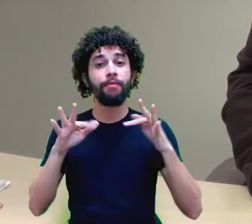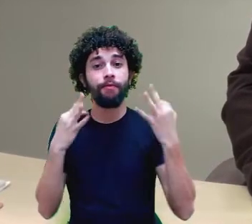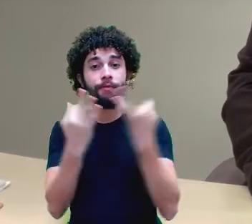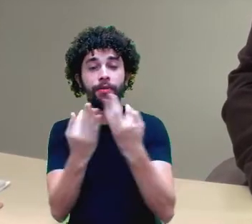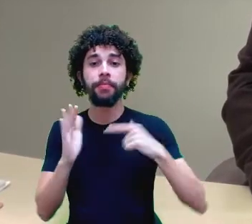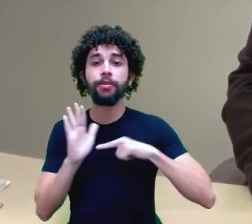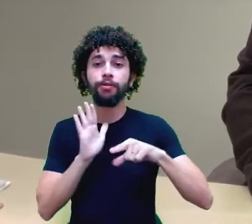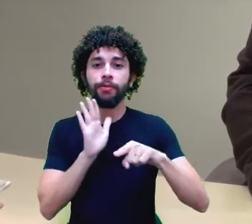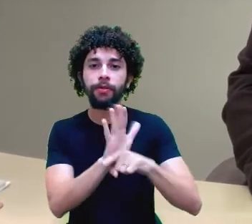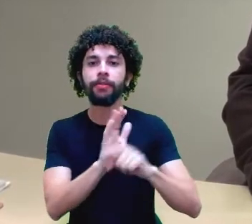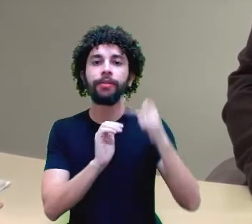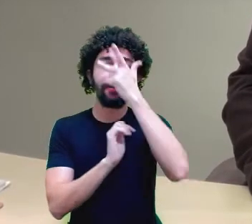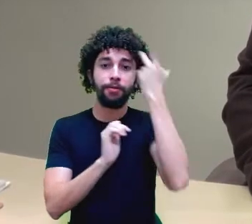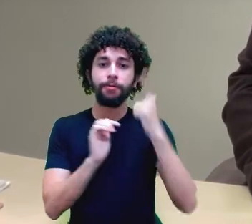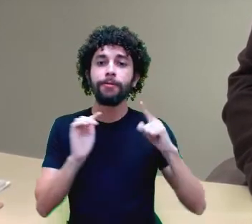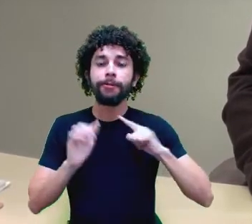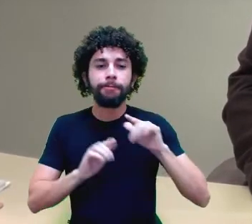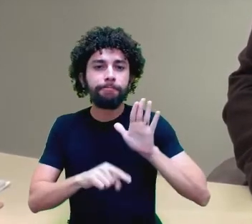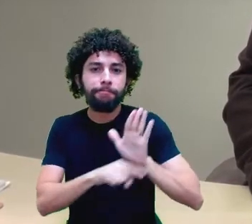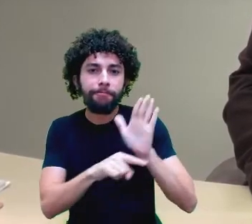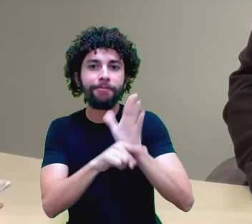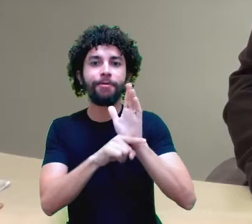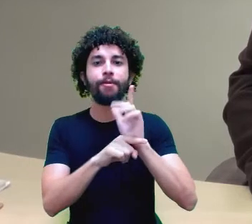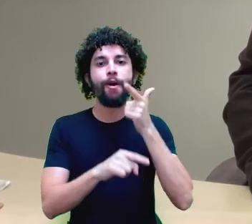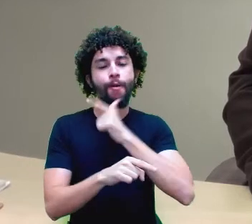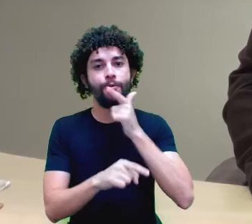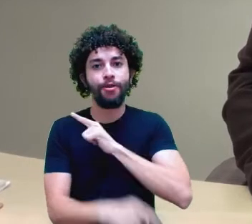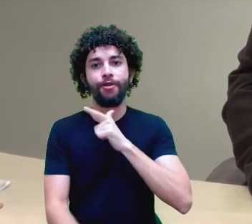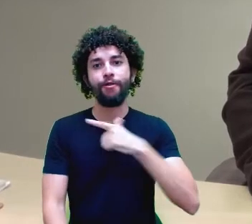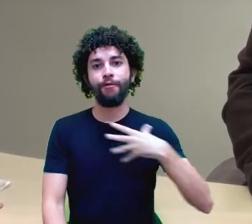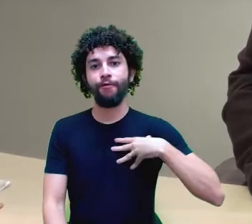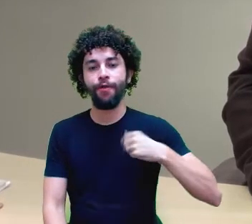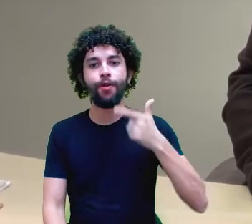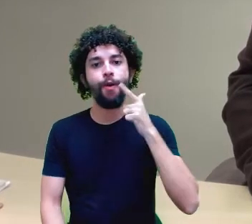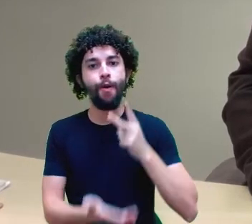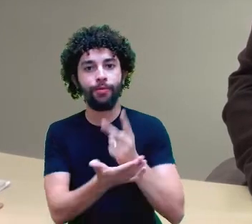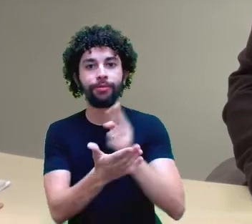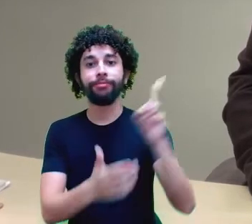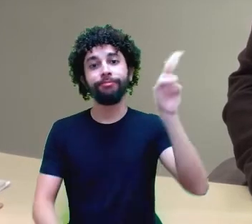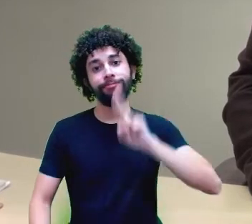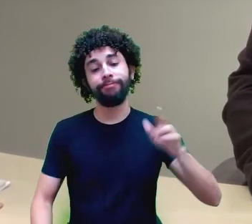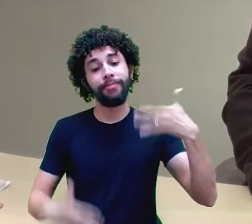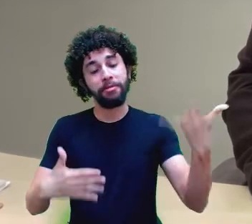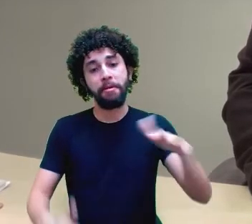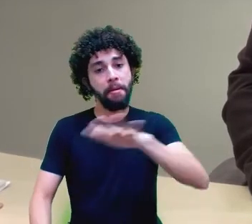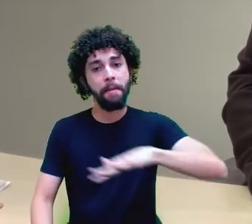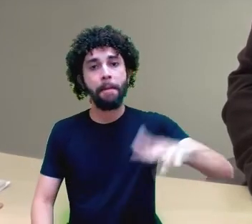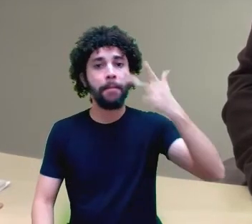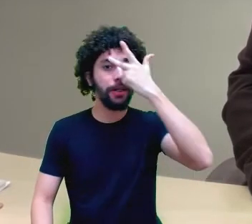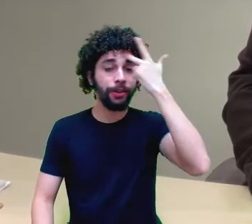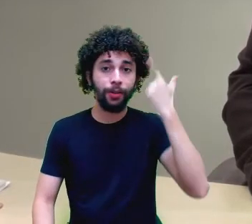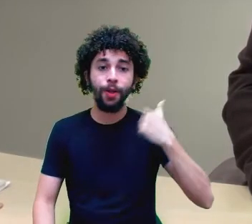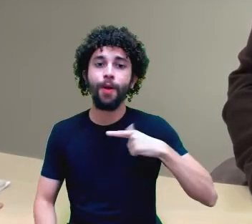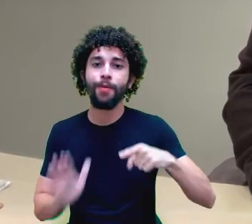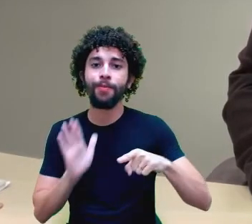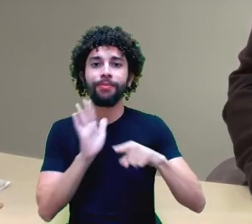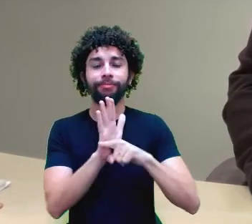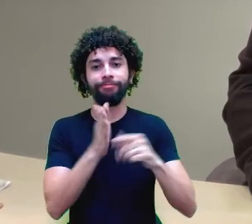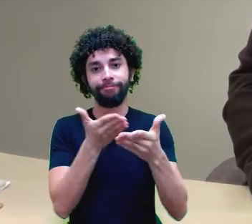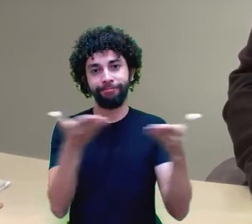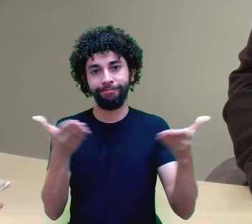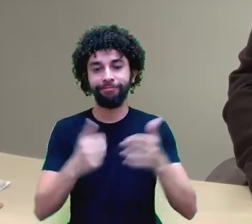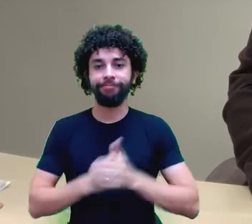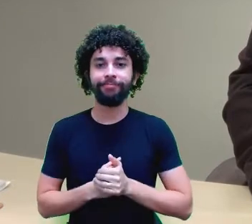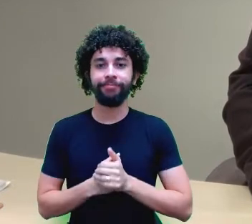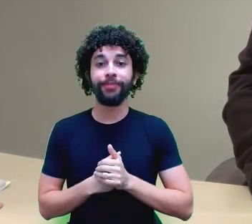das famílias que se esforçam para ter seus filhos no ensino superior e de toda a população da região, a quem a universidade deve